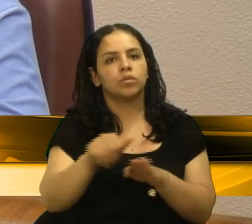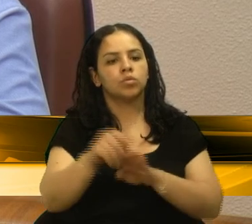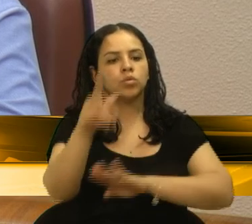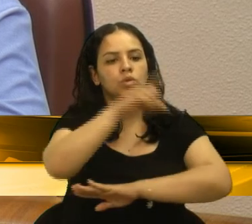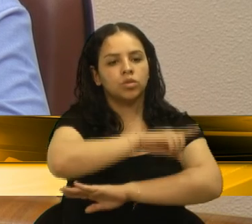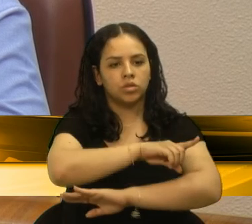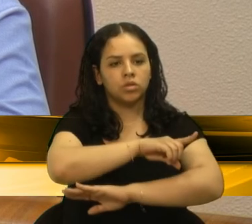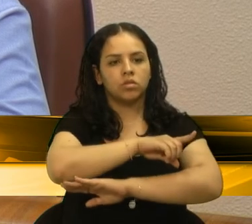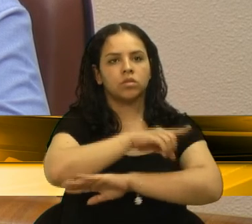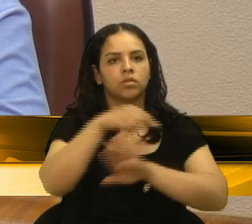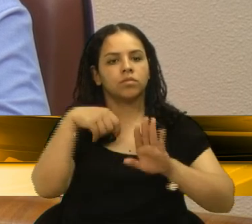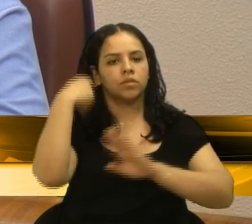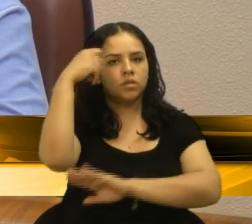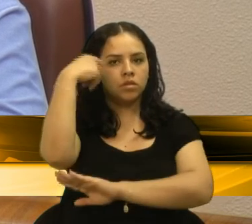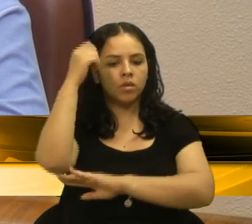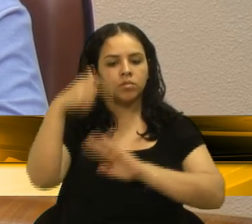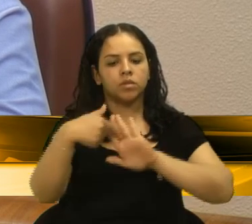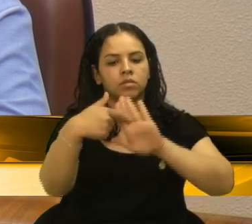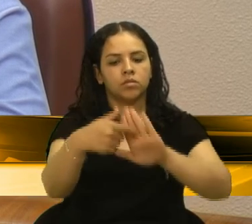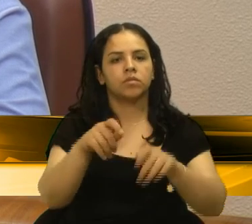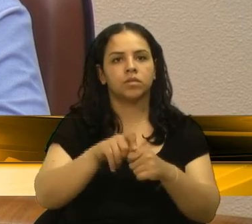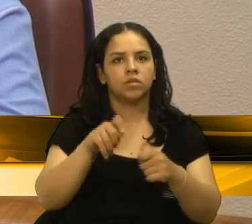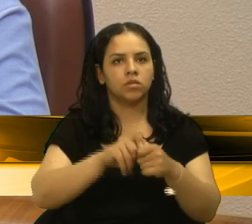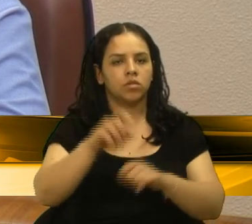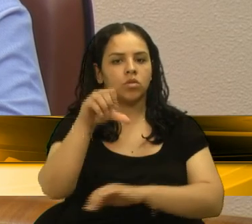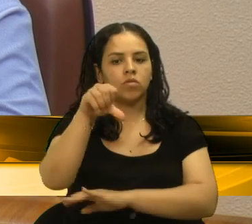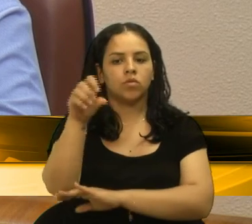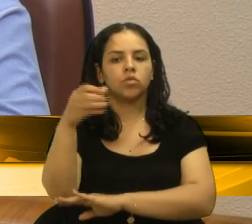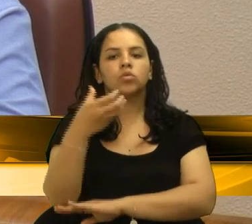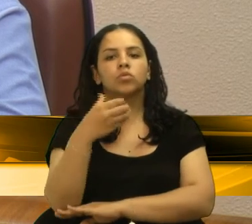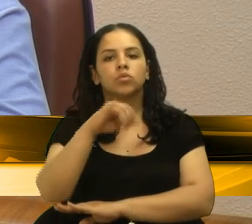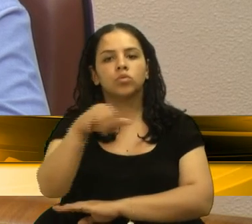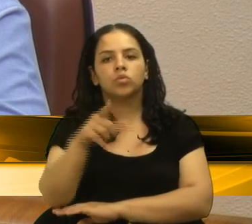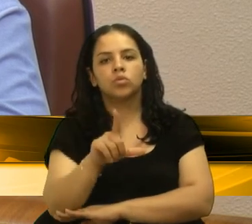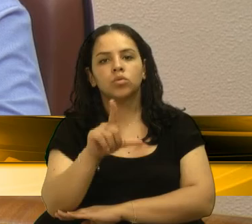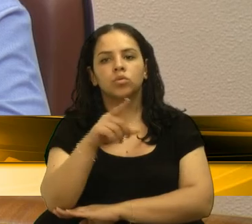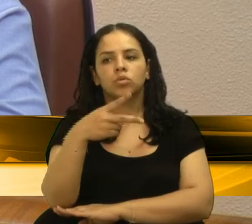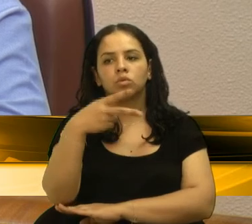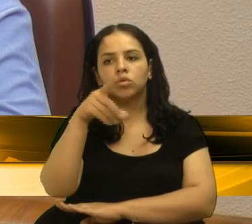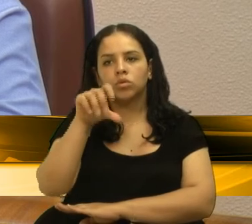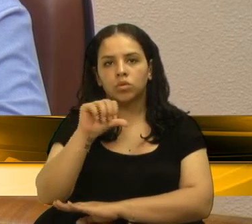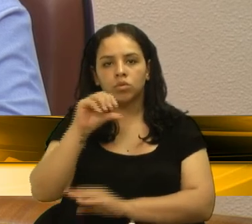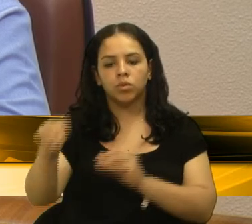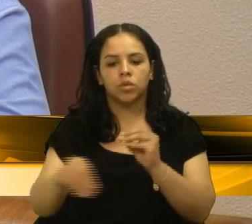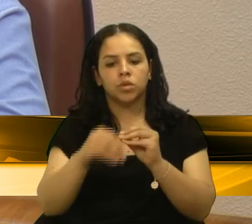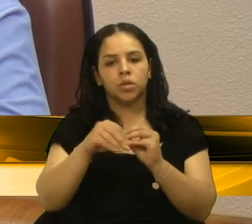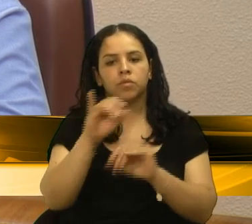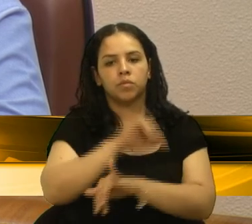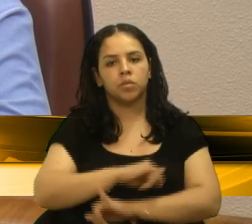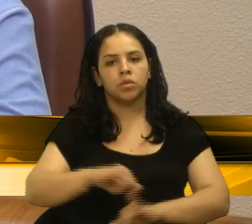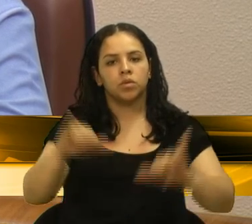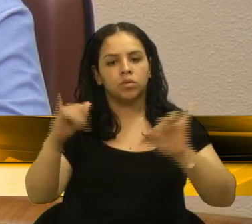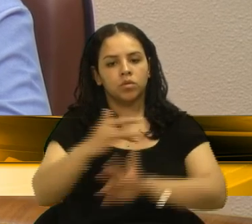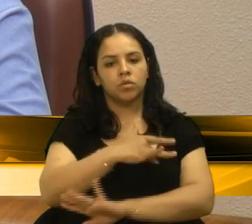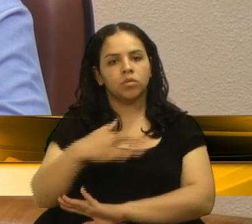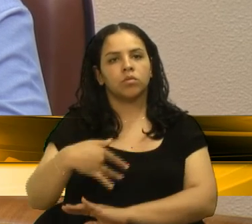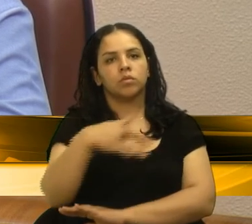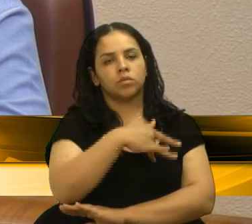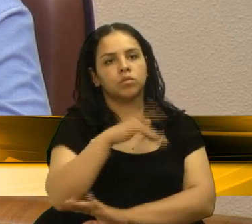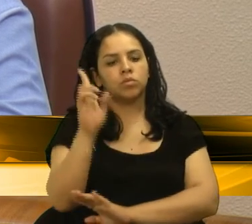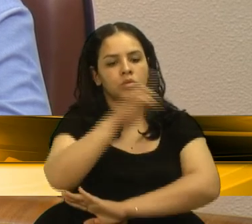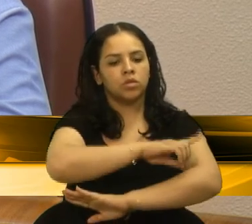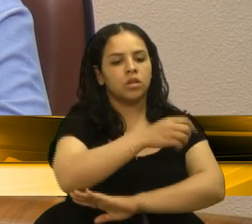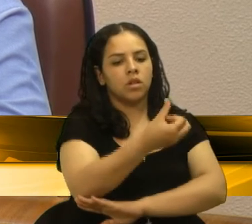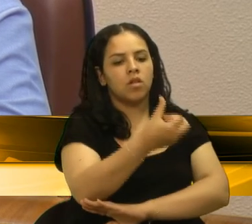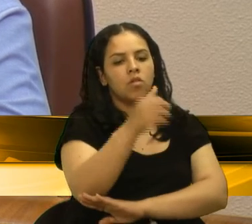gravação da apresentação que foi feita. E em 9 de julho de 2019, nós ainda complementamos as informações apresentadas ao Conselho Municipal de Saúde, lá no dia 6 de